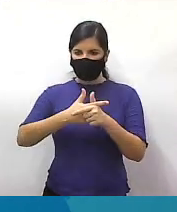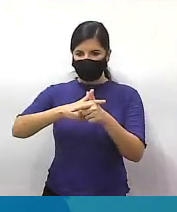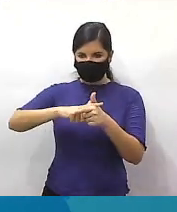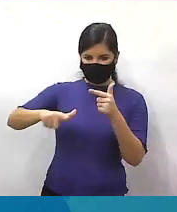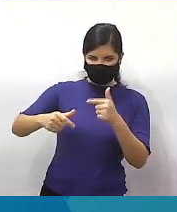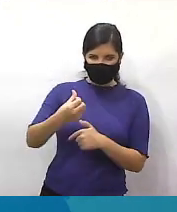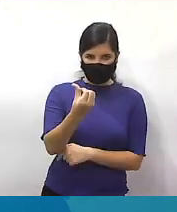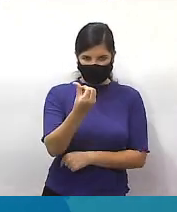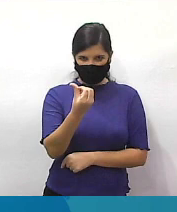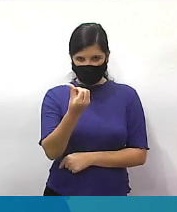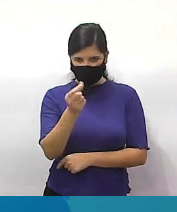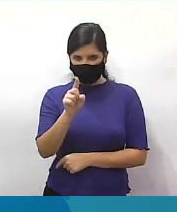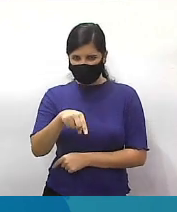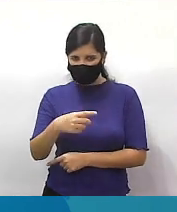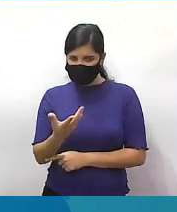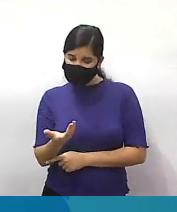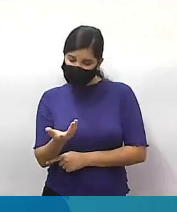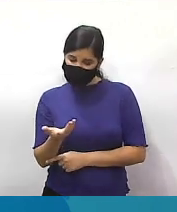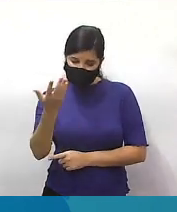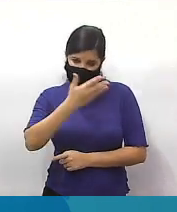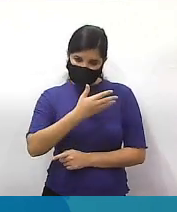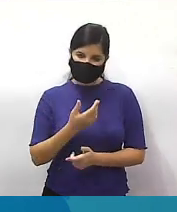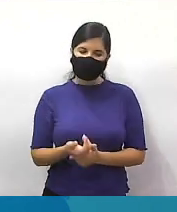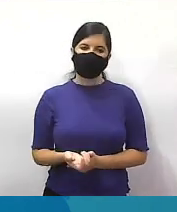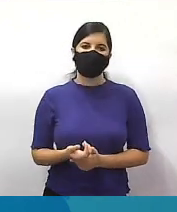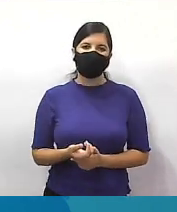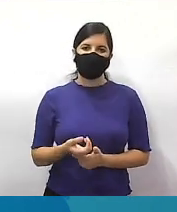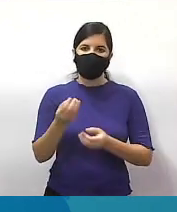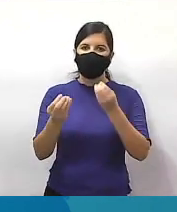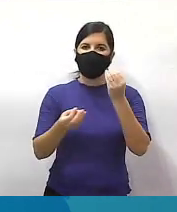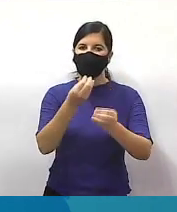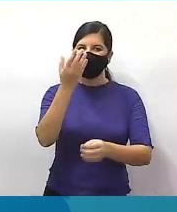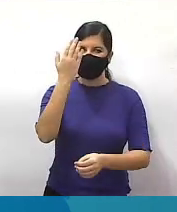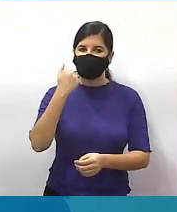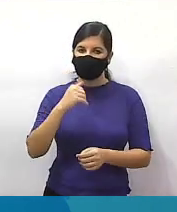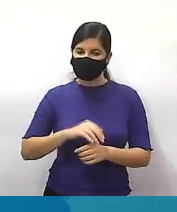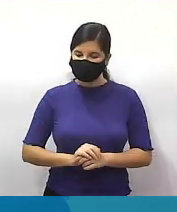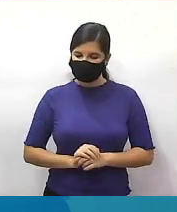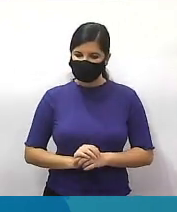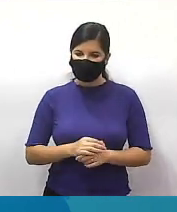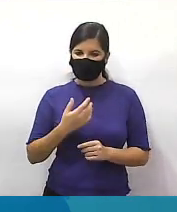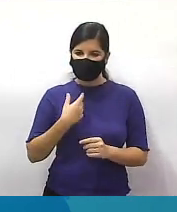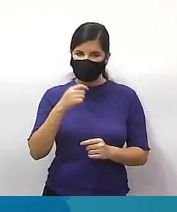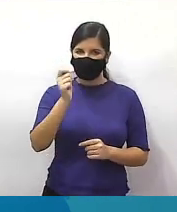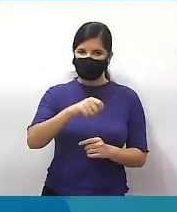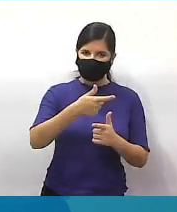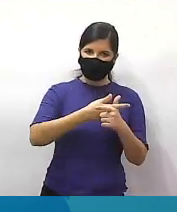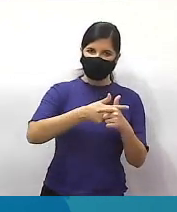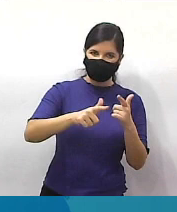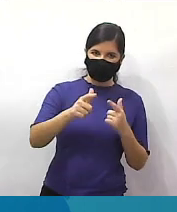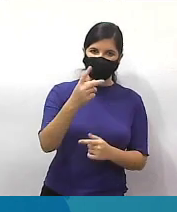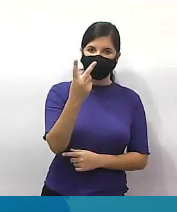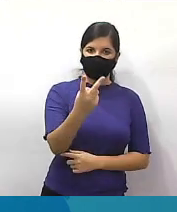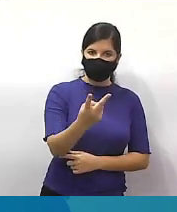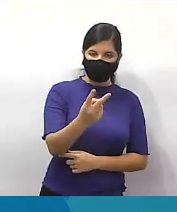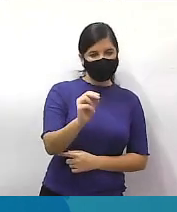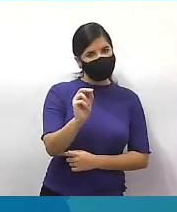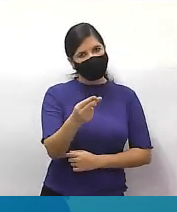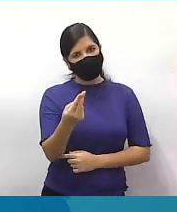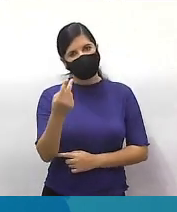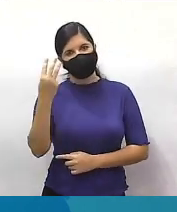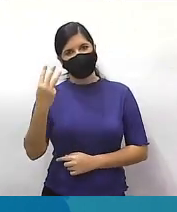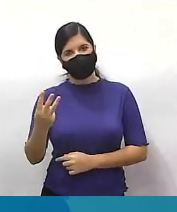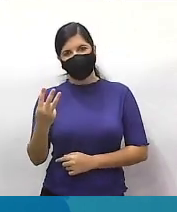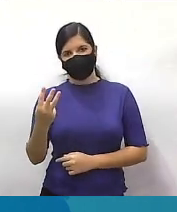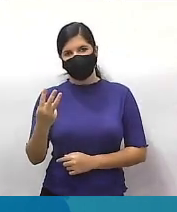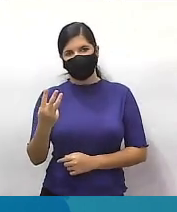3.624 é divisível por 6? Como é que eu vou saber se é divisível por 6? Se ele for divisível por 2 e por 3